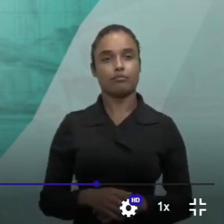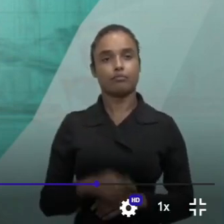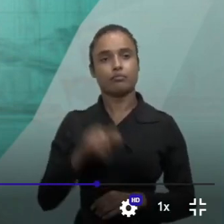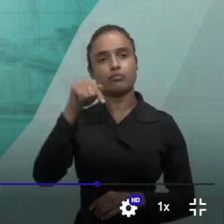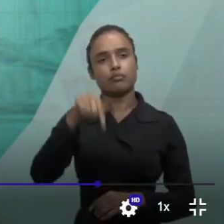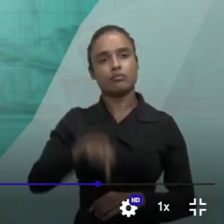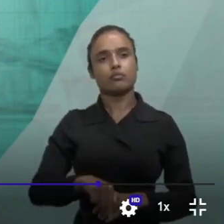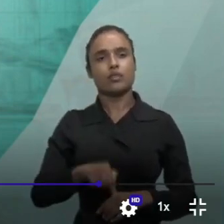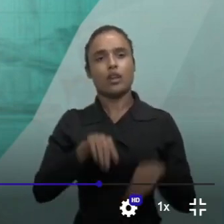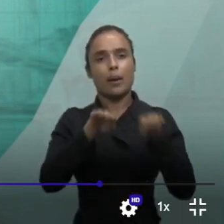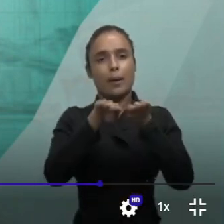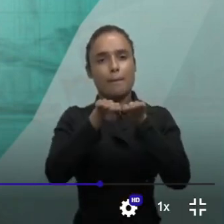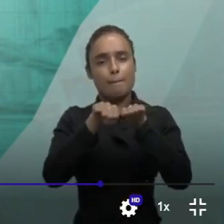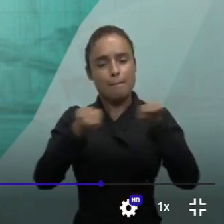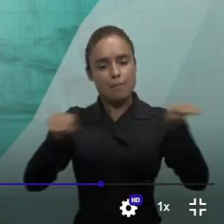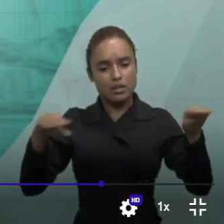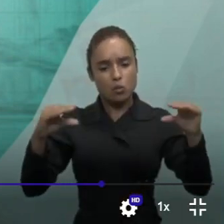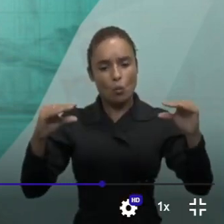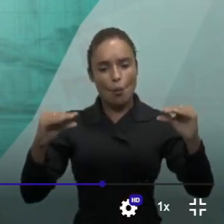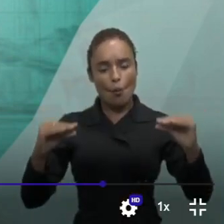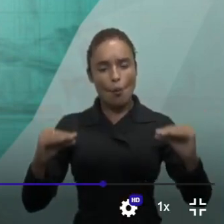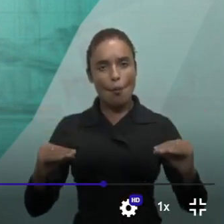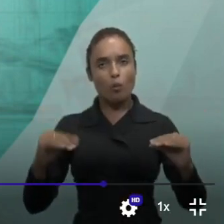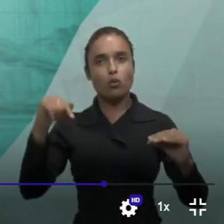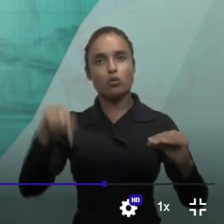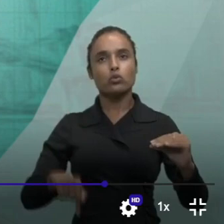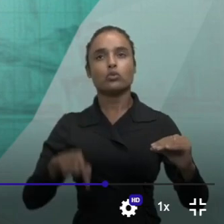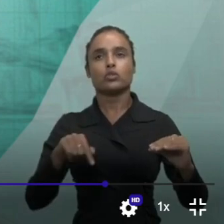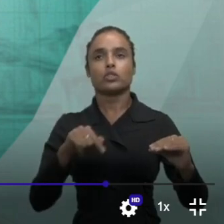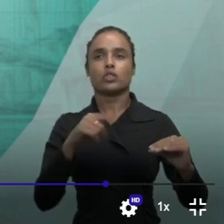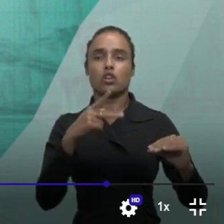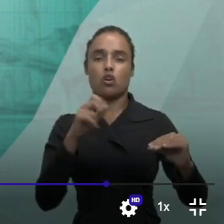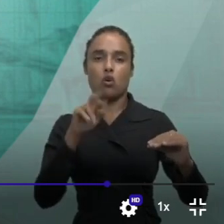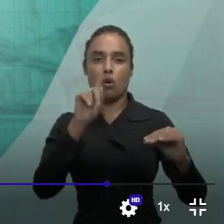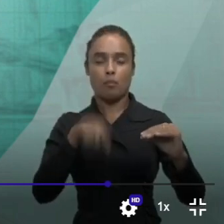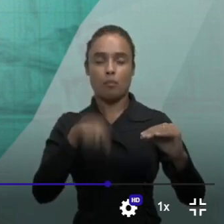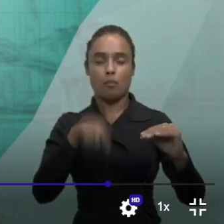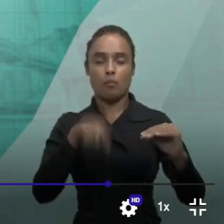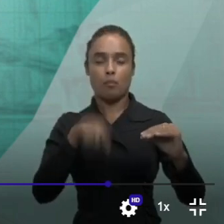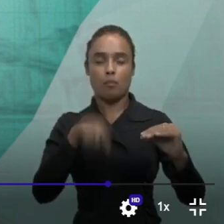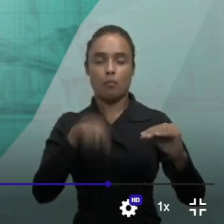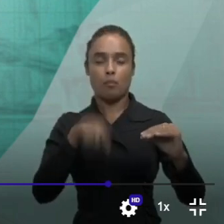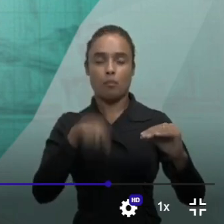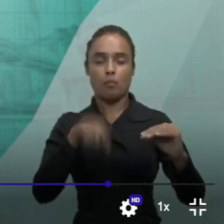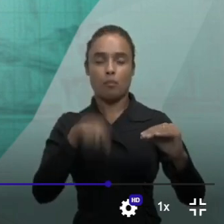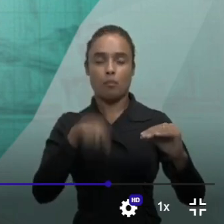utilizada em lajes com pouca espessura. Nesse caso, a viga deve ser dimensionada de forma